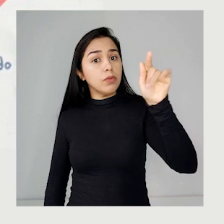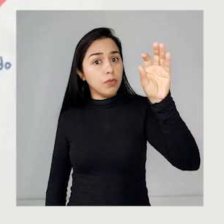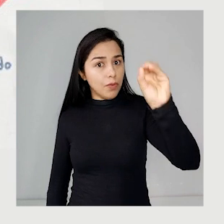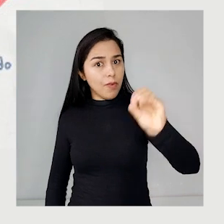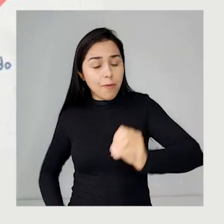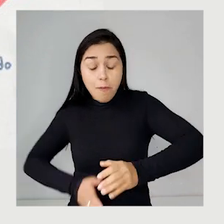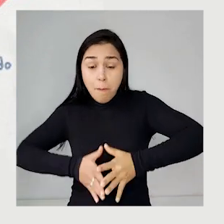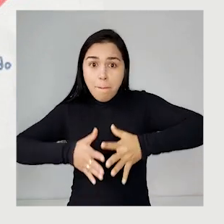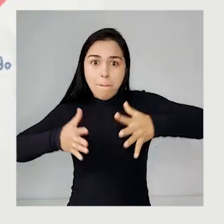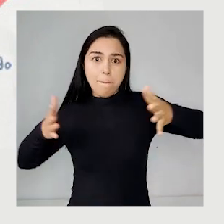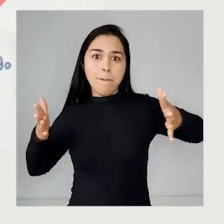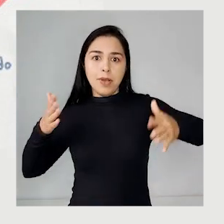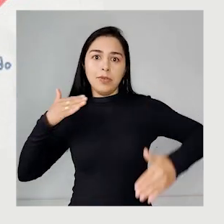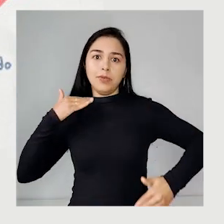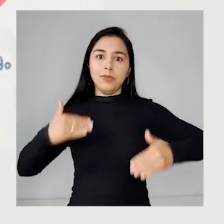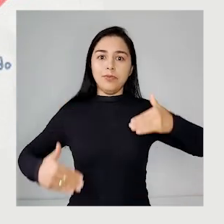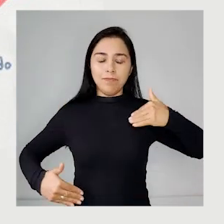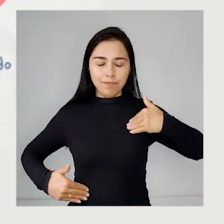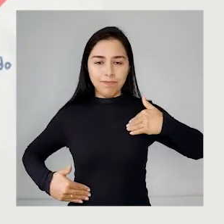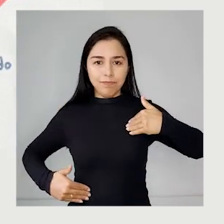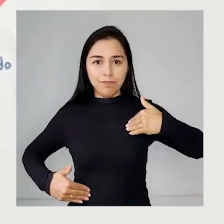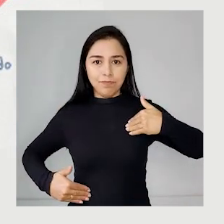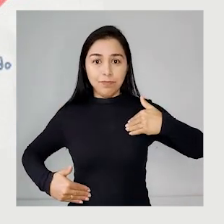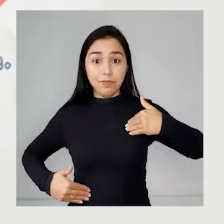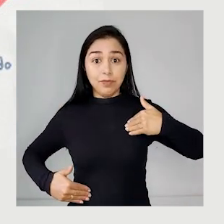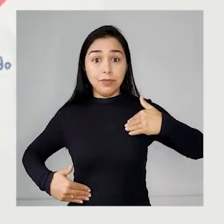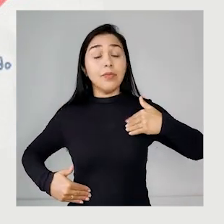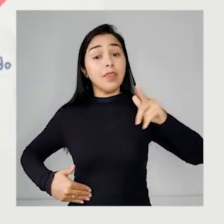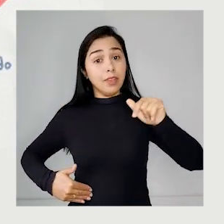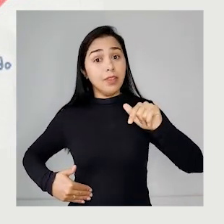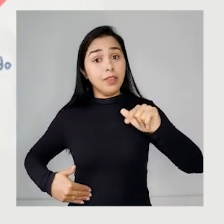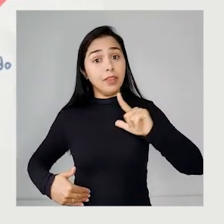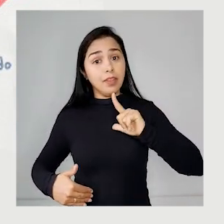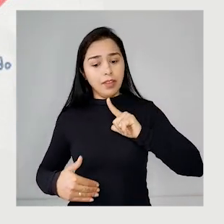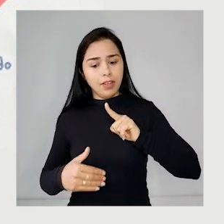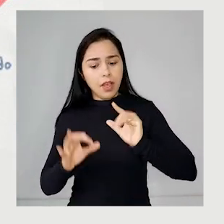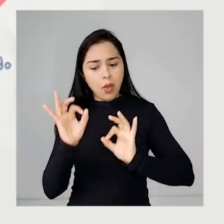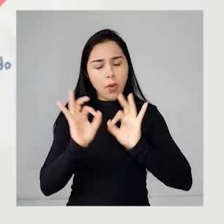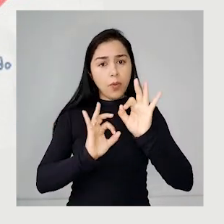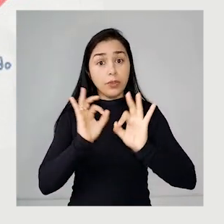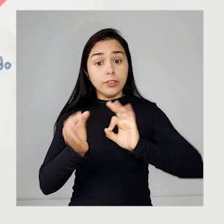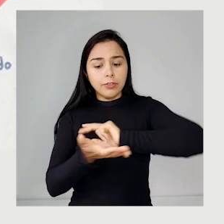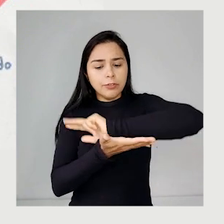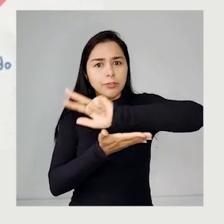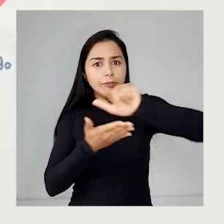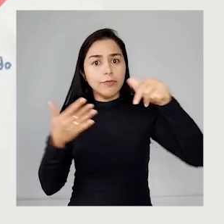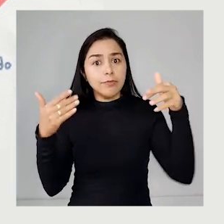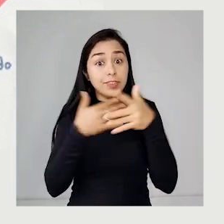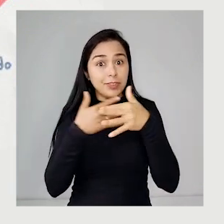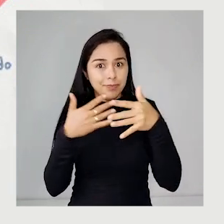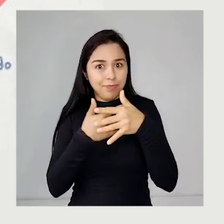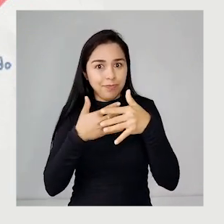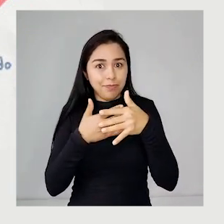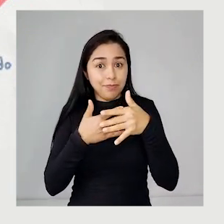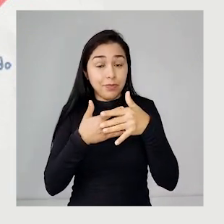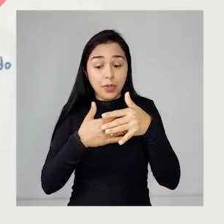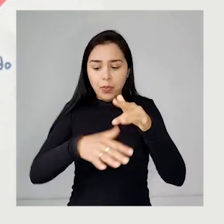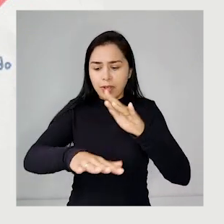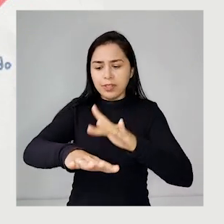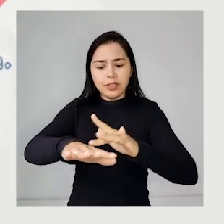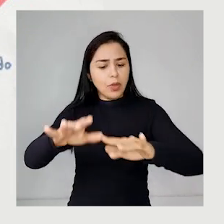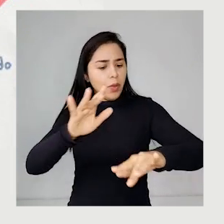do corpo humano, e ela é formada por diversos tecidos. Esse tecido que nós vemos, o tecido que